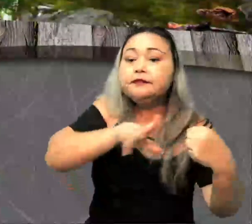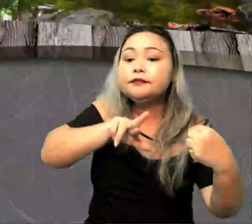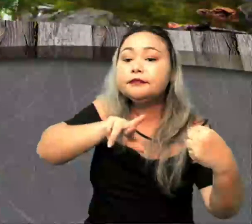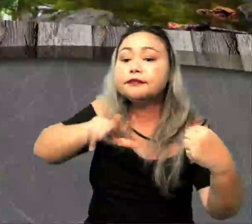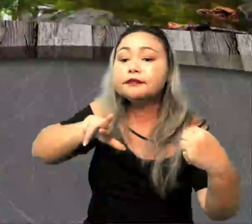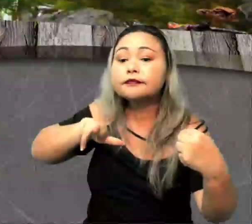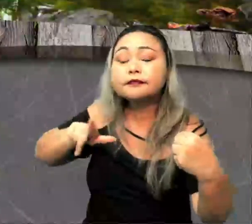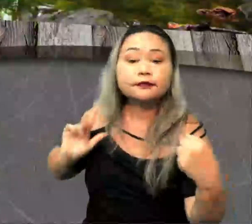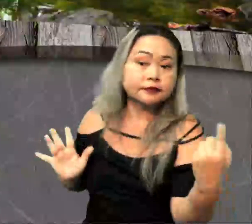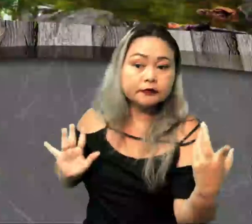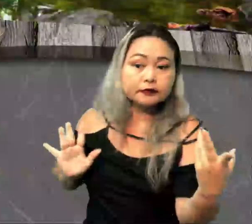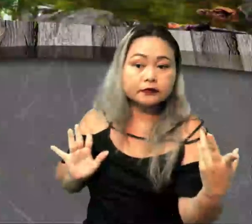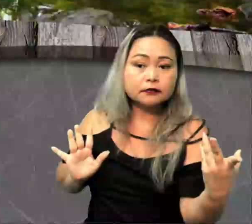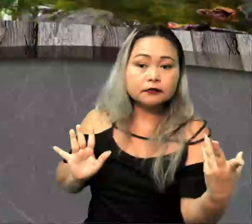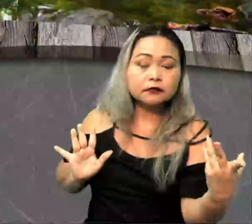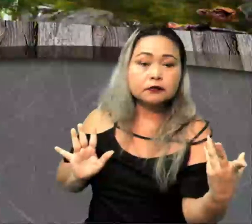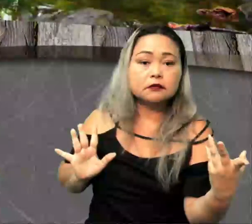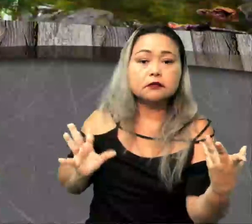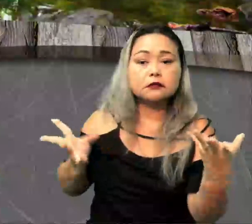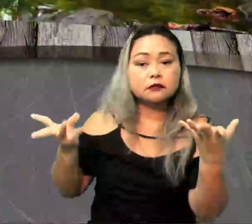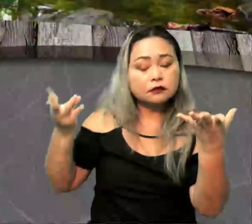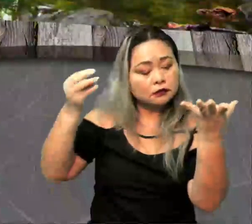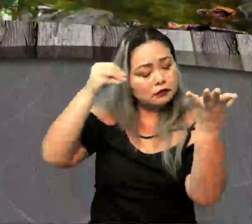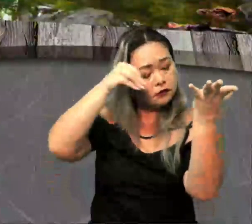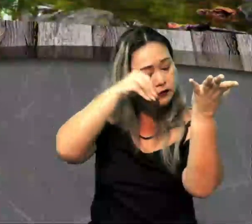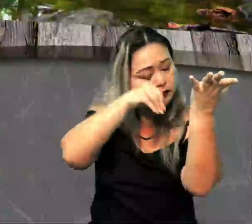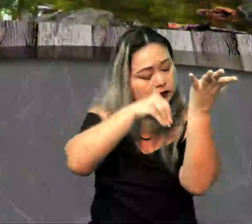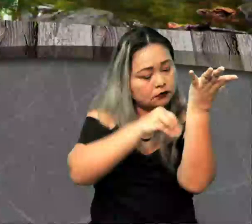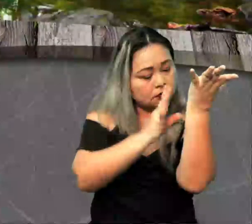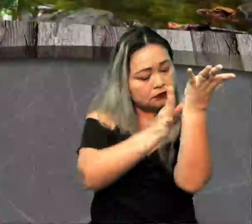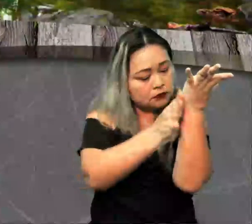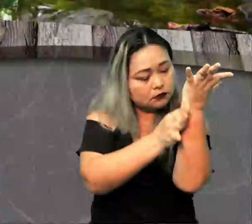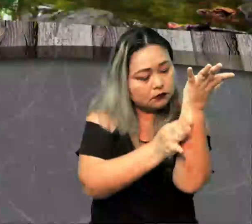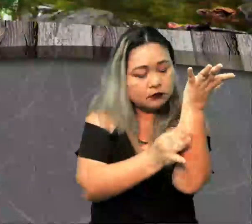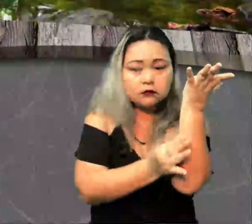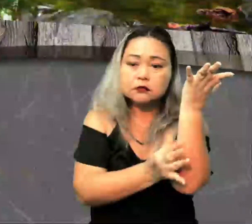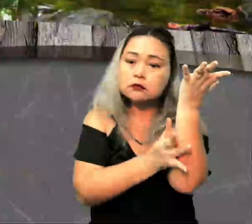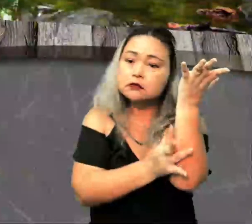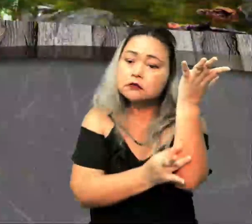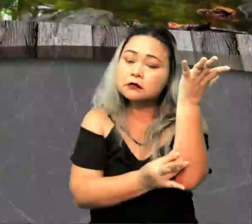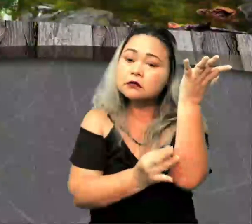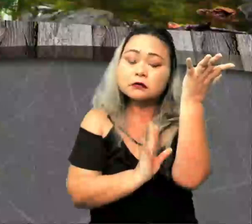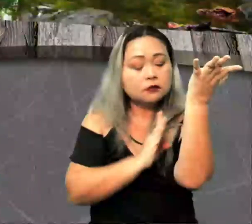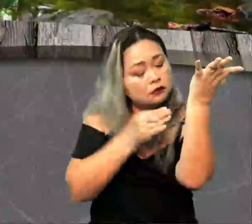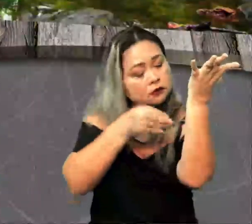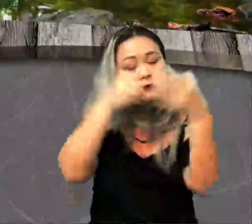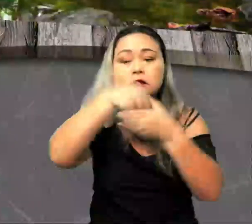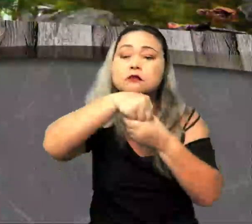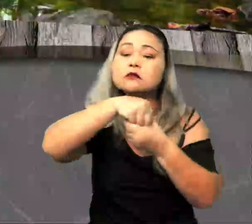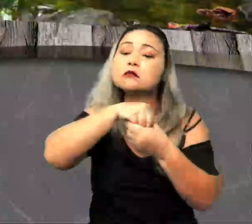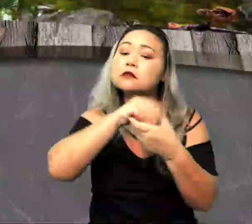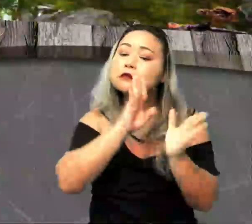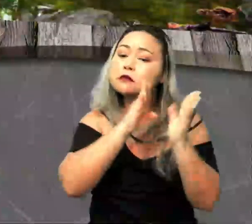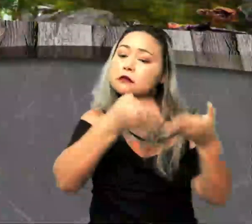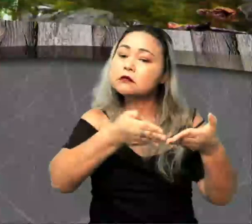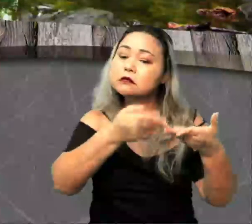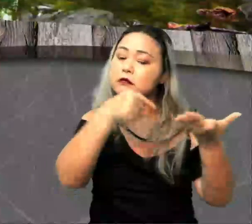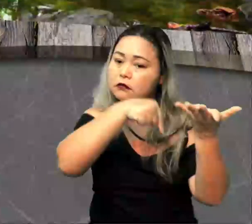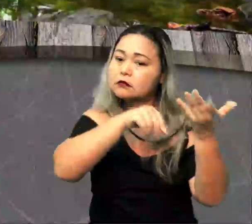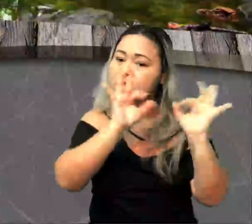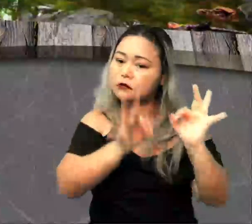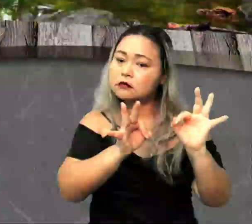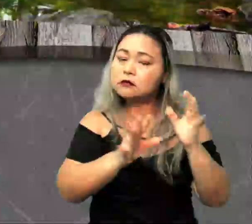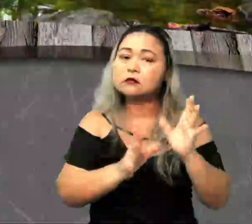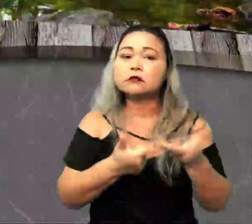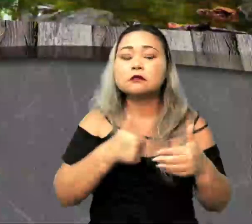diferente, porque vai compor um tecido específico com uma função específica dentro desse organismo. tá